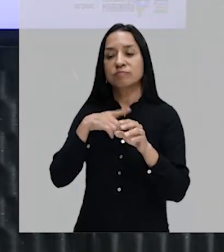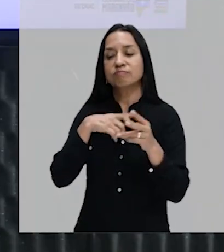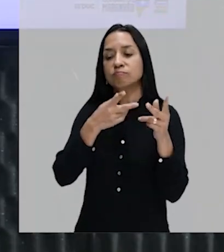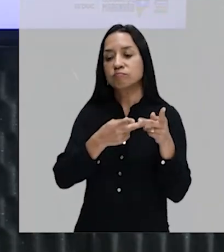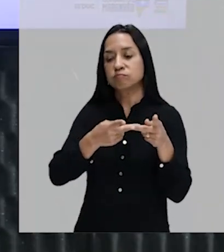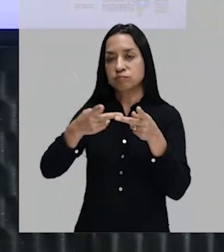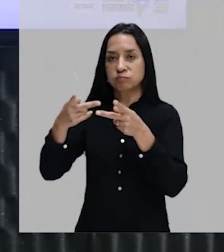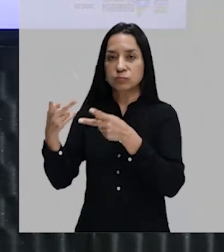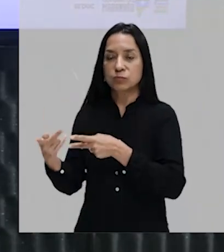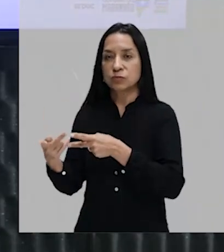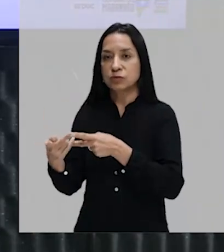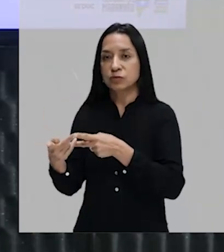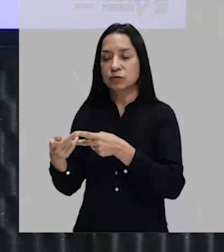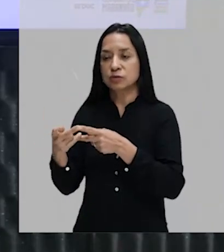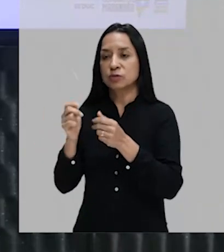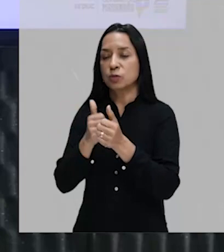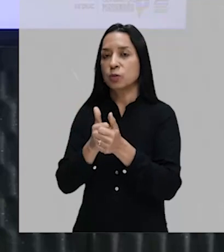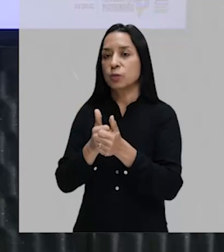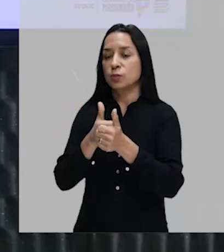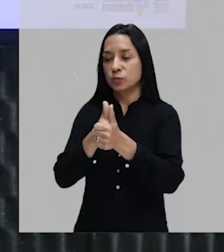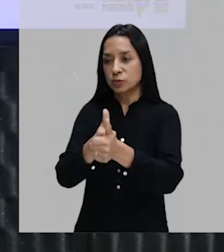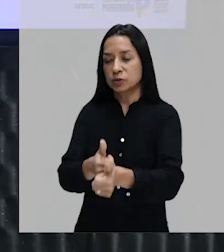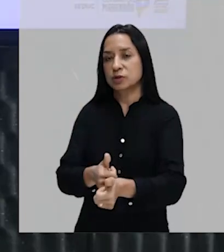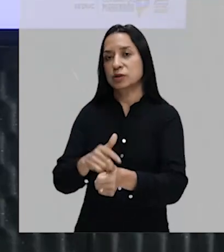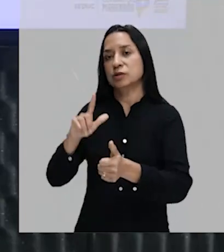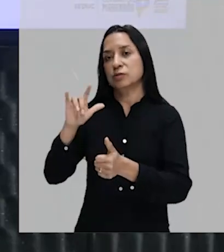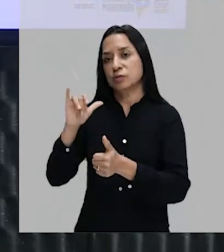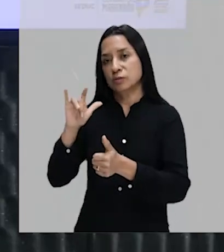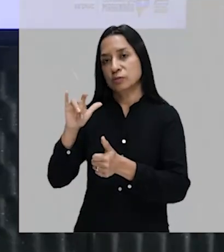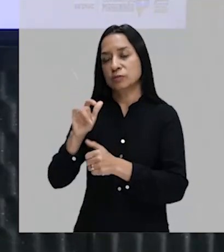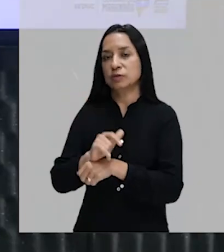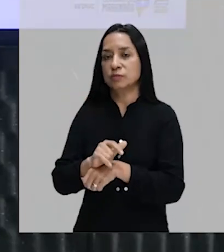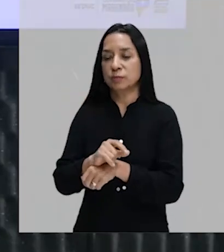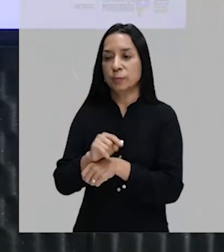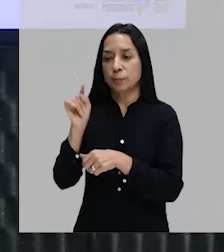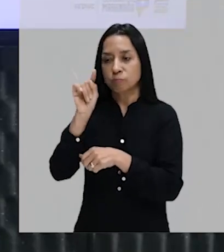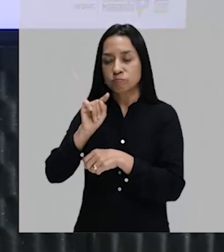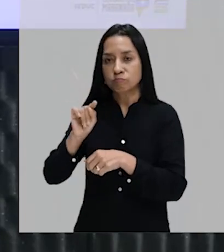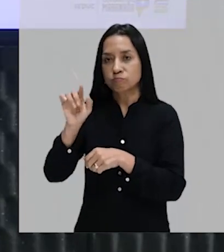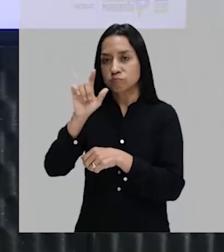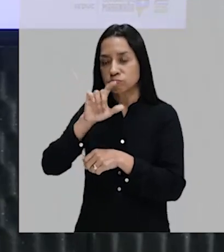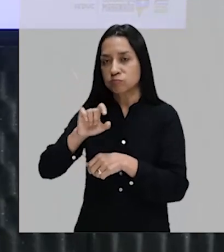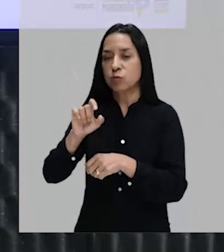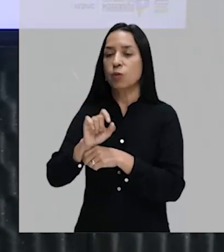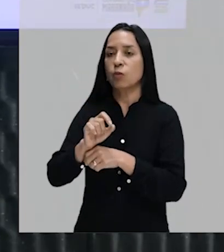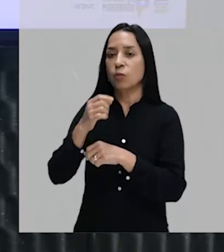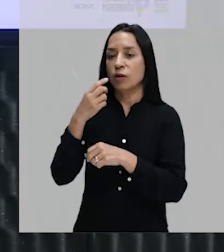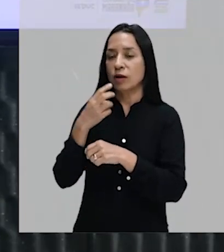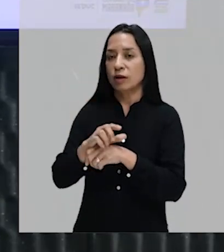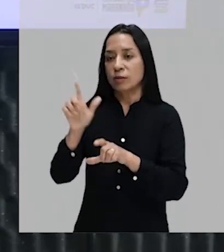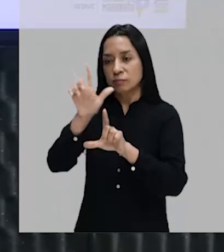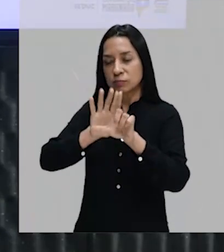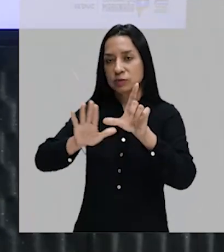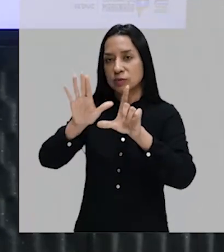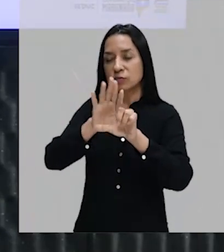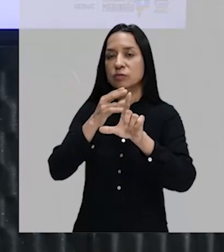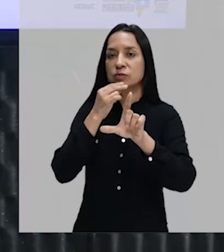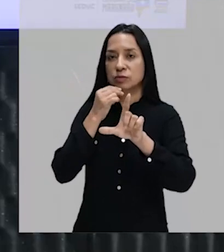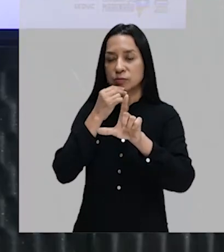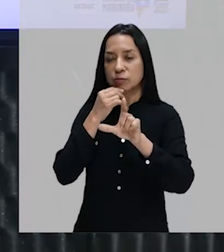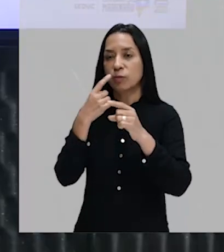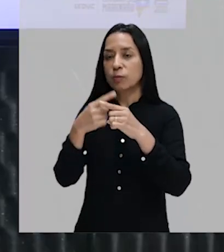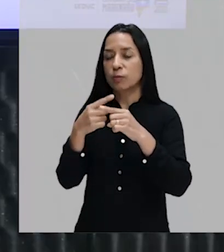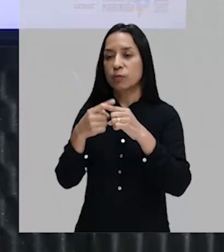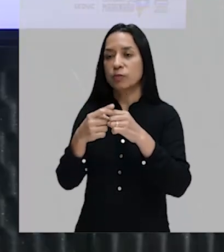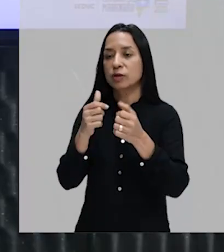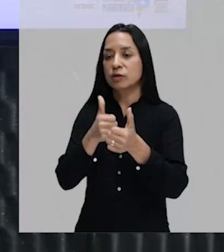convite. Nos sigam lá no Instagram, @plataforma Gonçalves Dias, porque lá no Instagram você